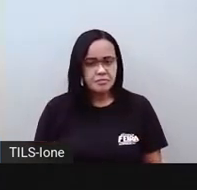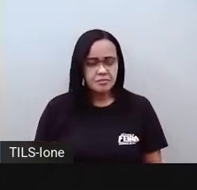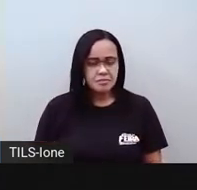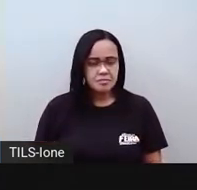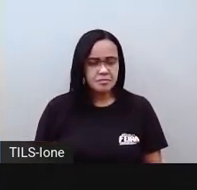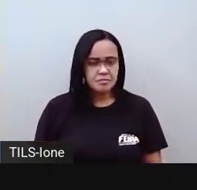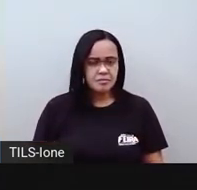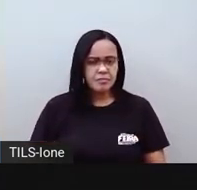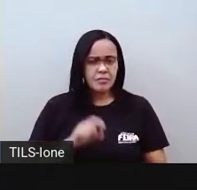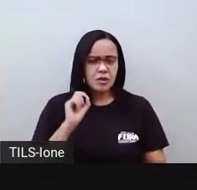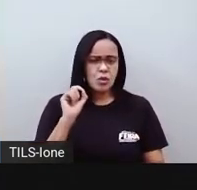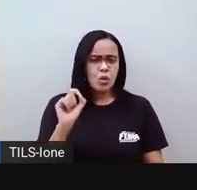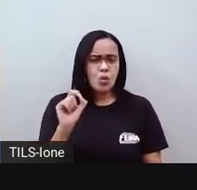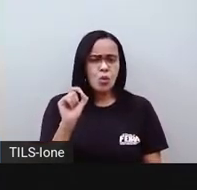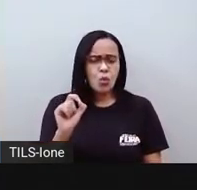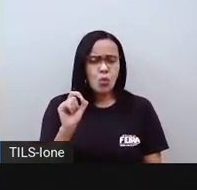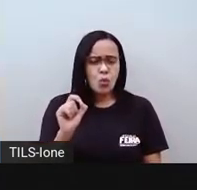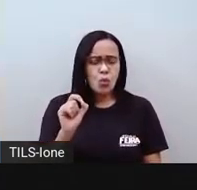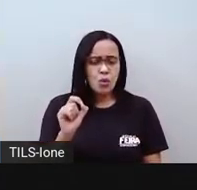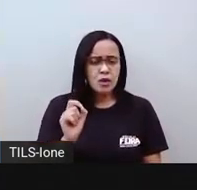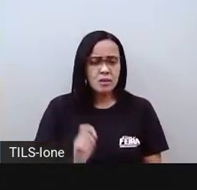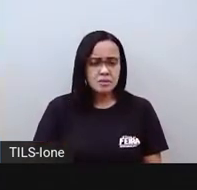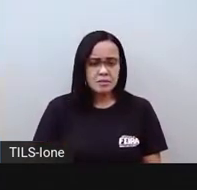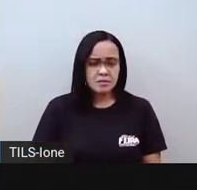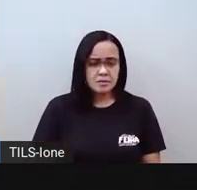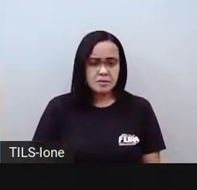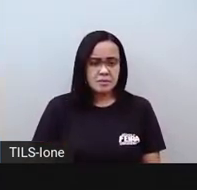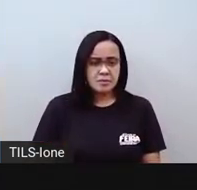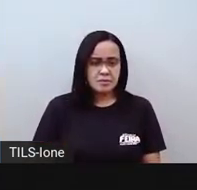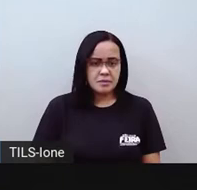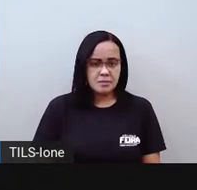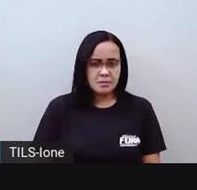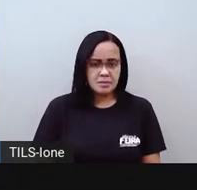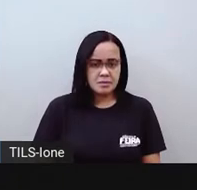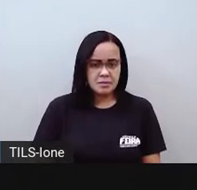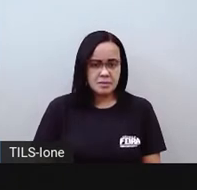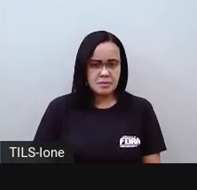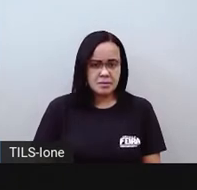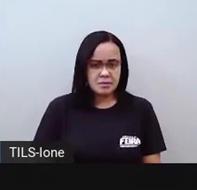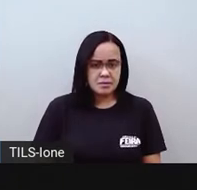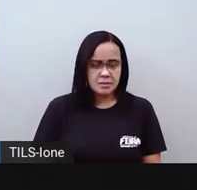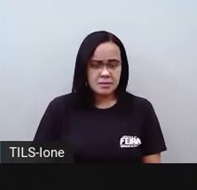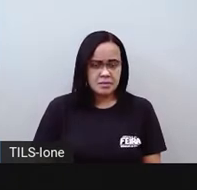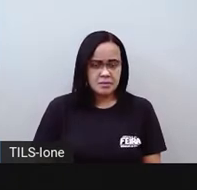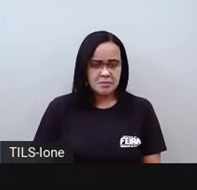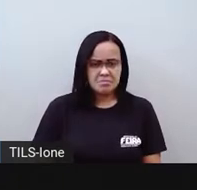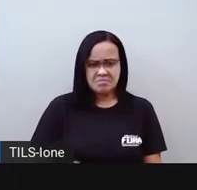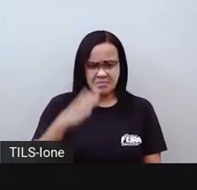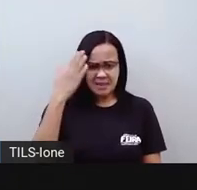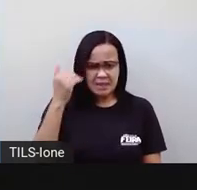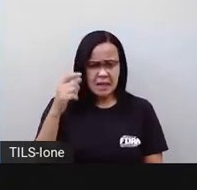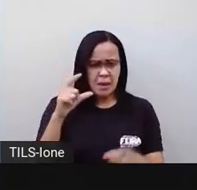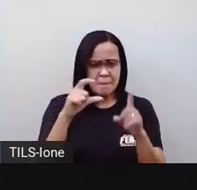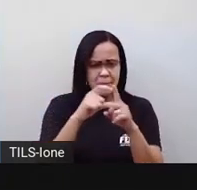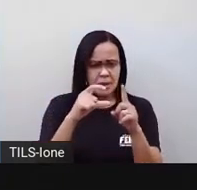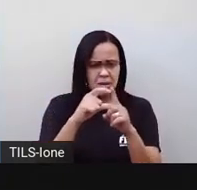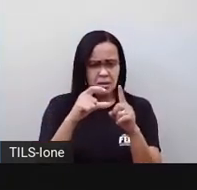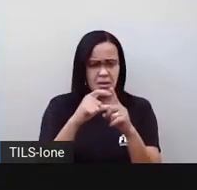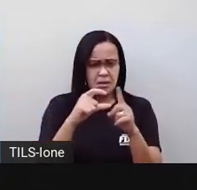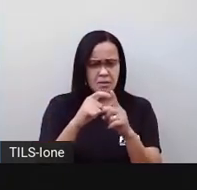cookie from the cookie jar? Será que você já ouviu essa palavra cookie?